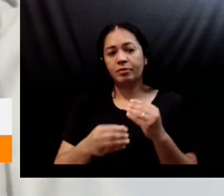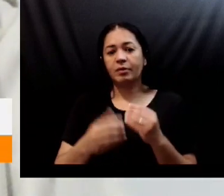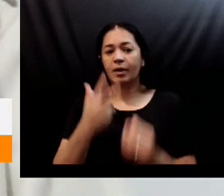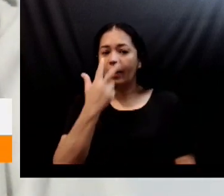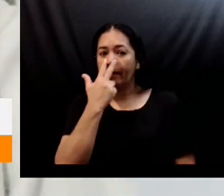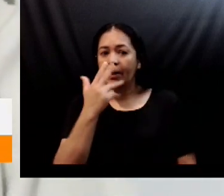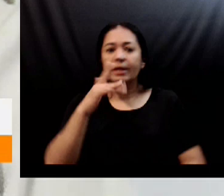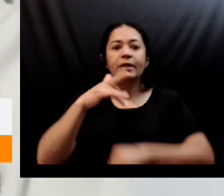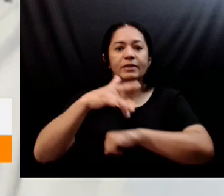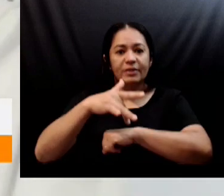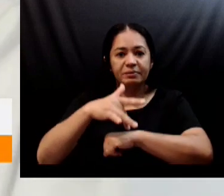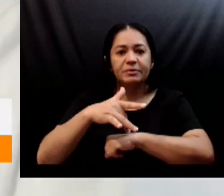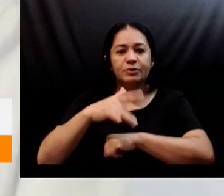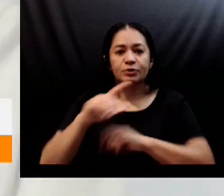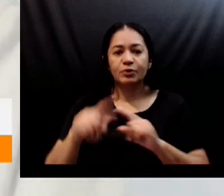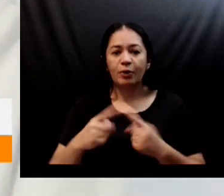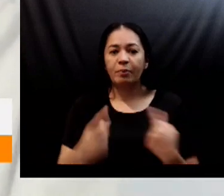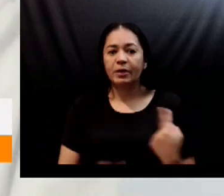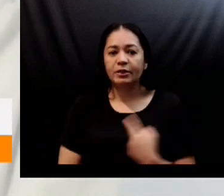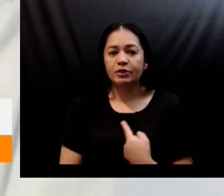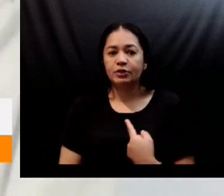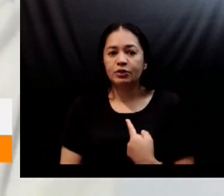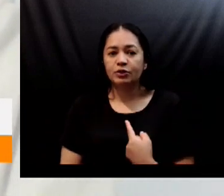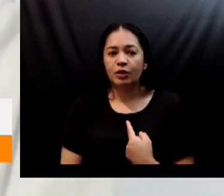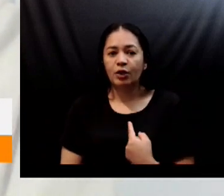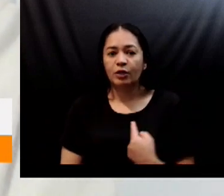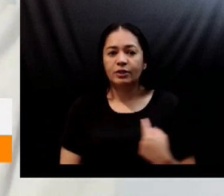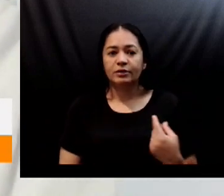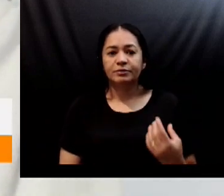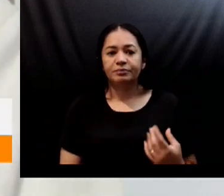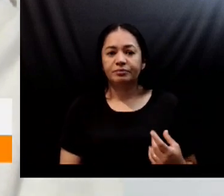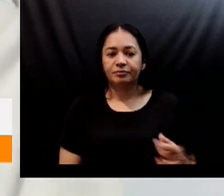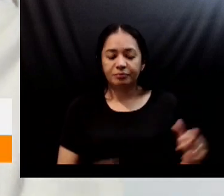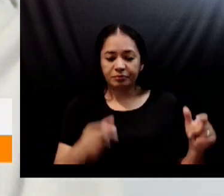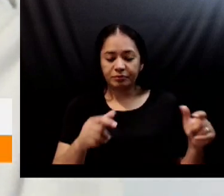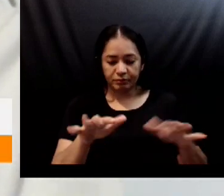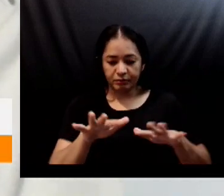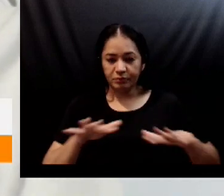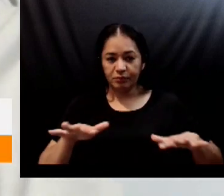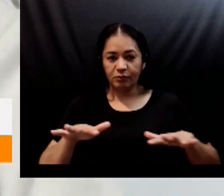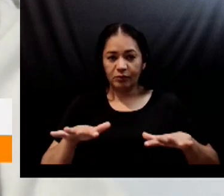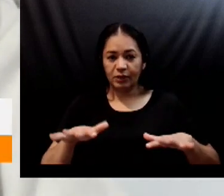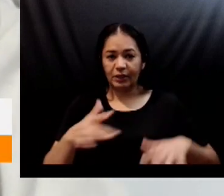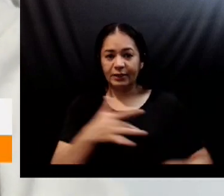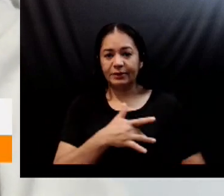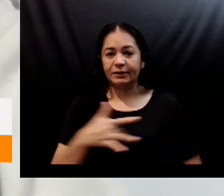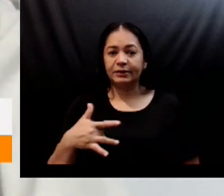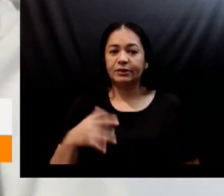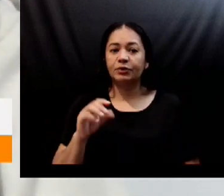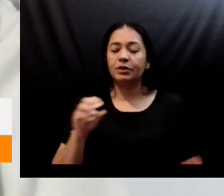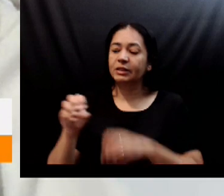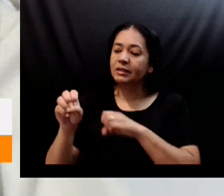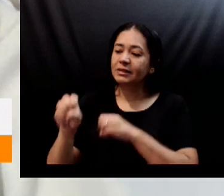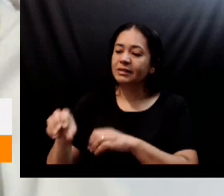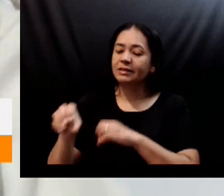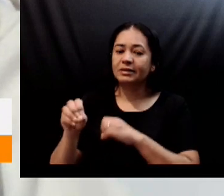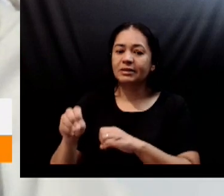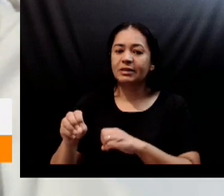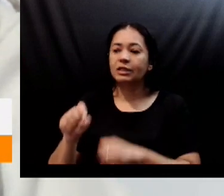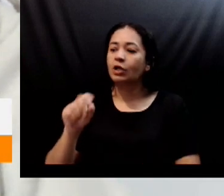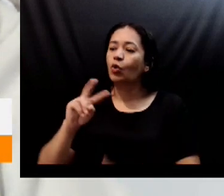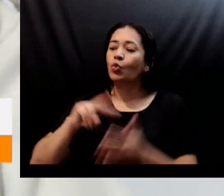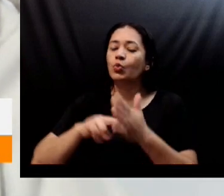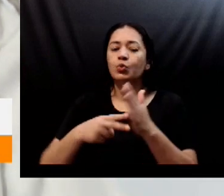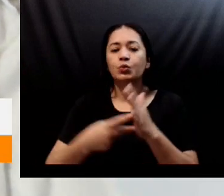a gente se pega nesse lugar realmente na área da saúde, ensinando o que é descanso, né? Então, uma pergunta que eu